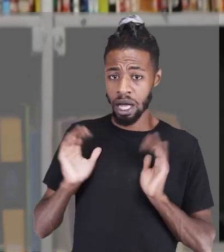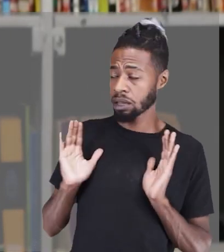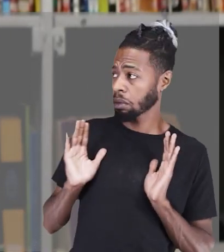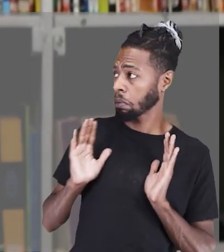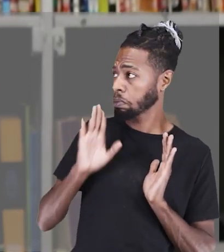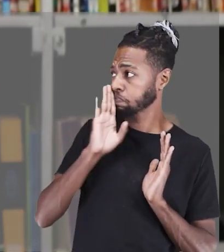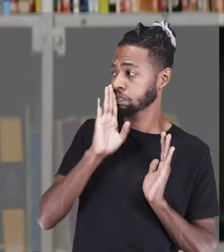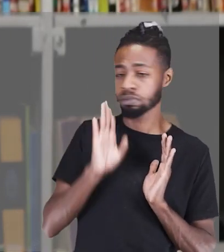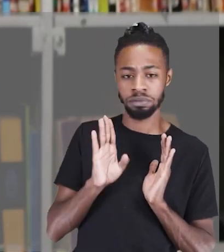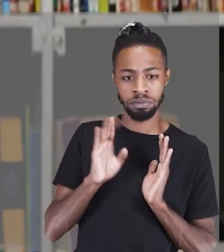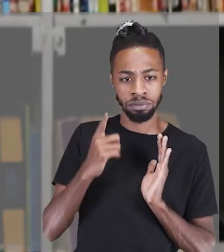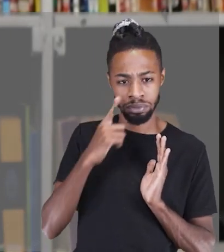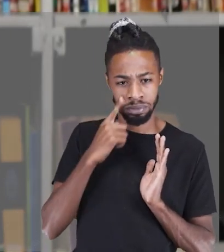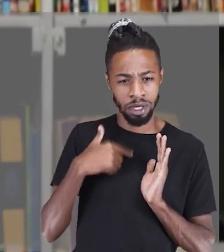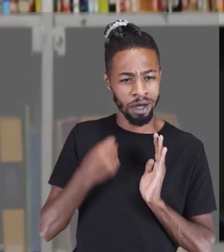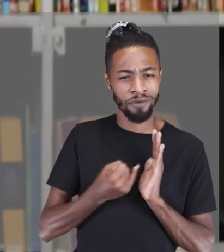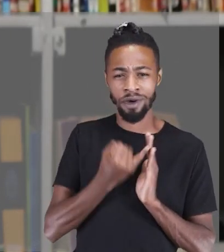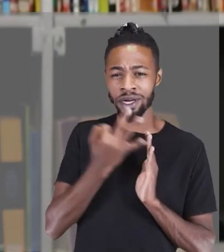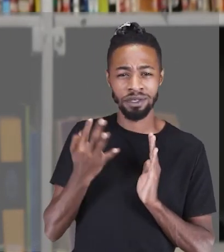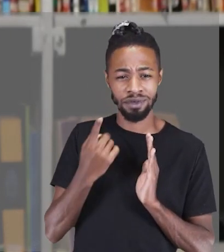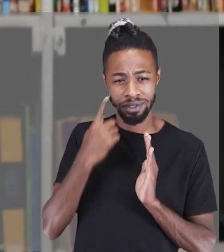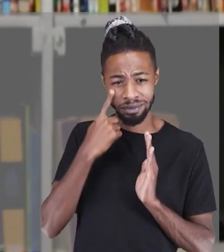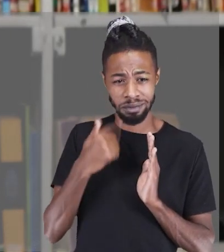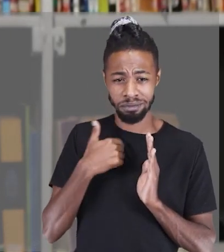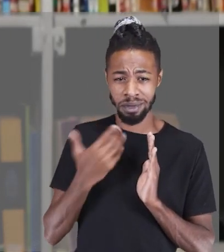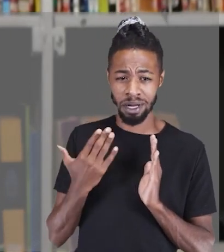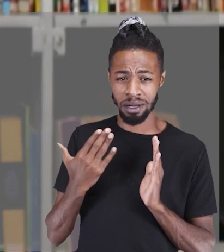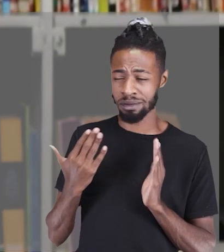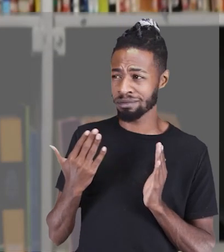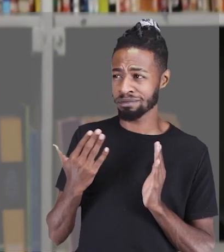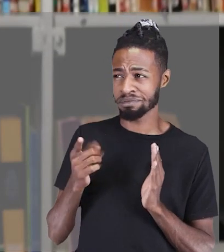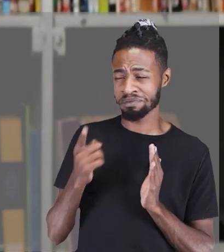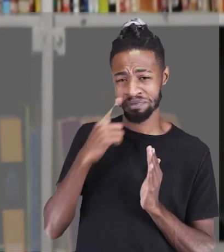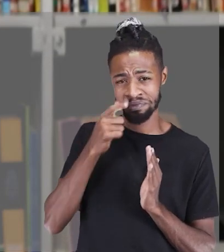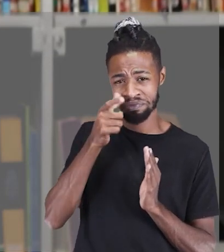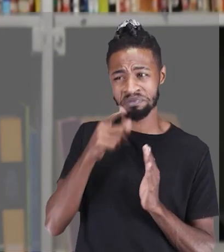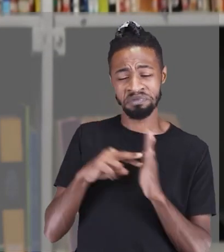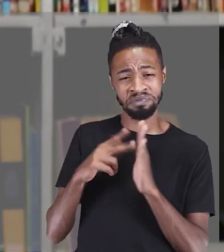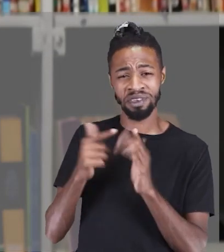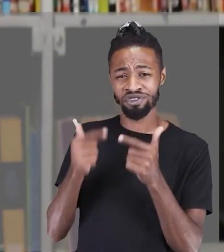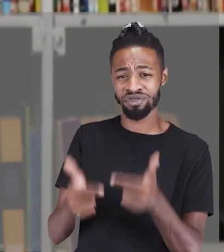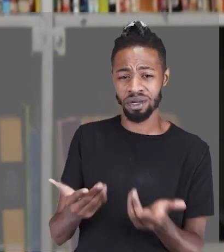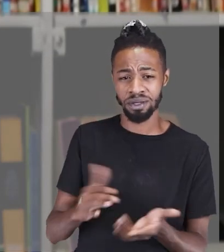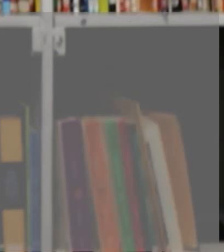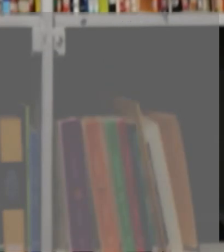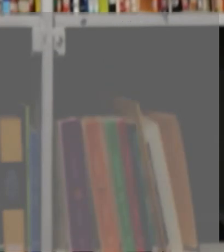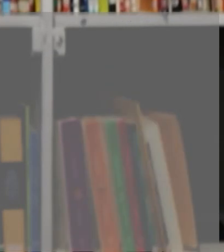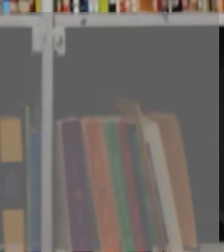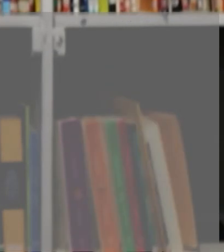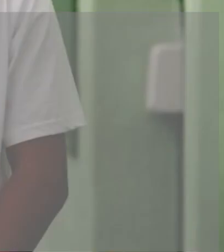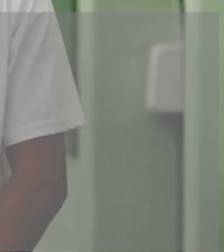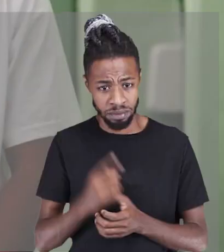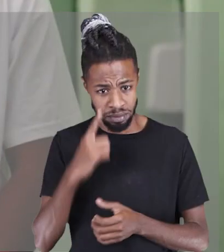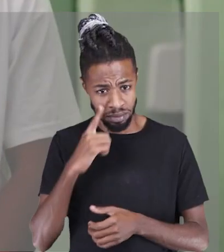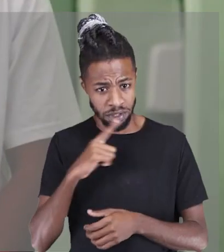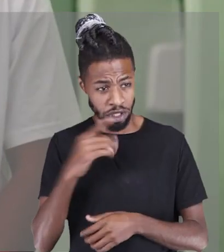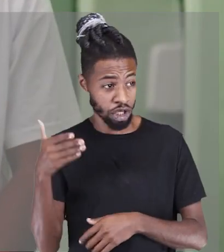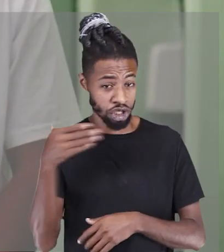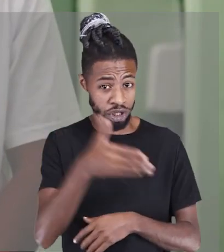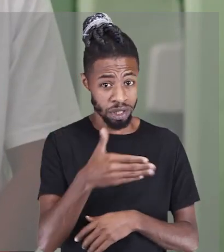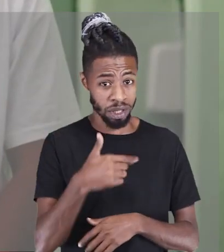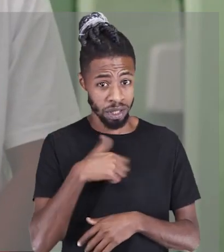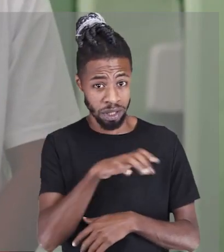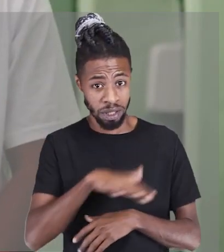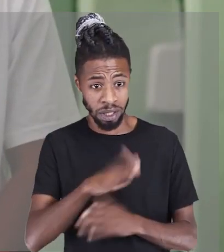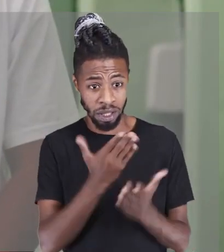em mim, não na sala em geral, em mim. Ele só fala comigo às vezes, mas pra mim isso daí não é legal não, isso daí é chato. Ele chega